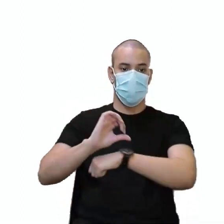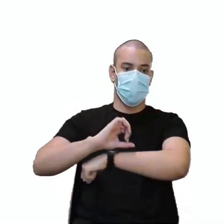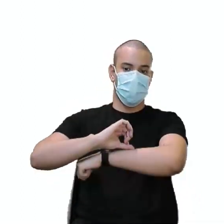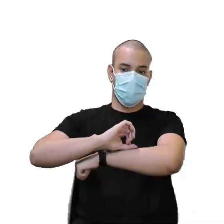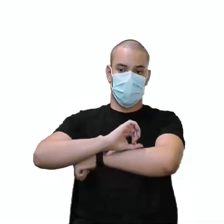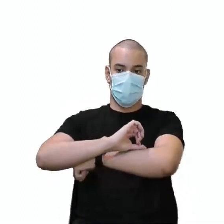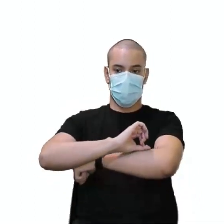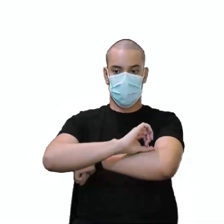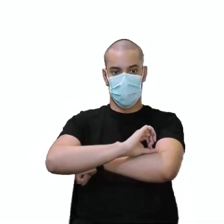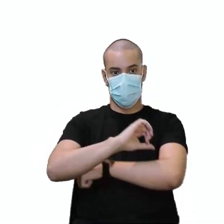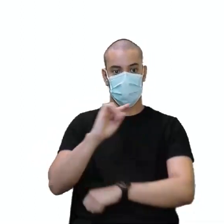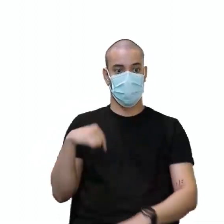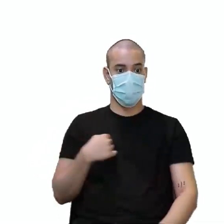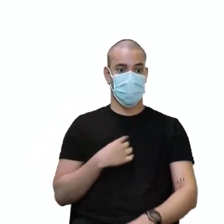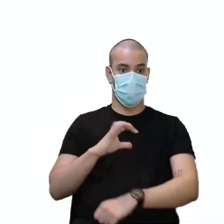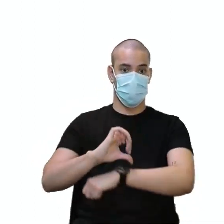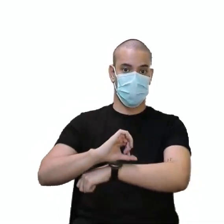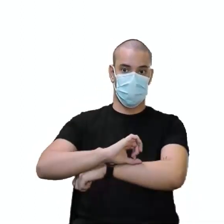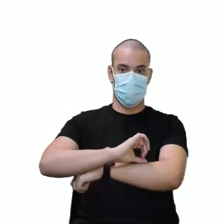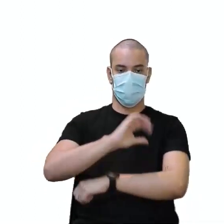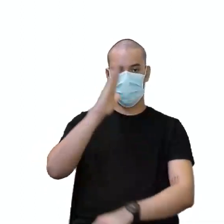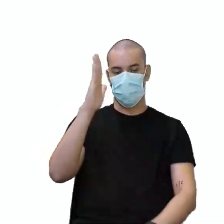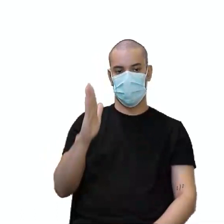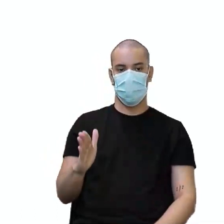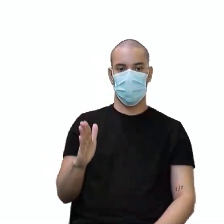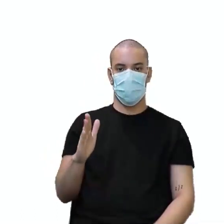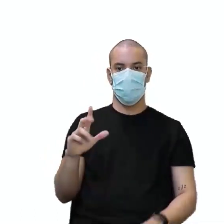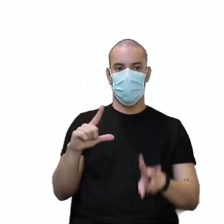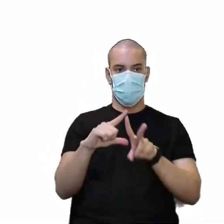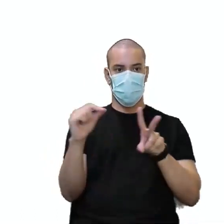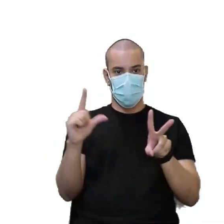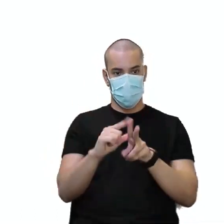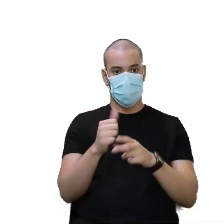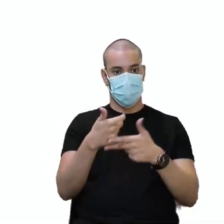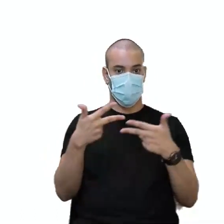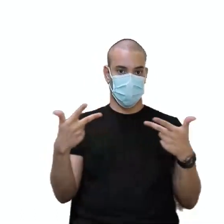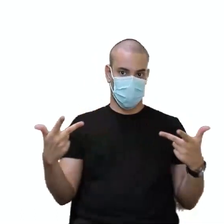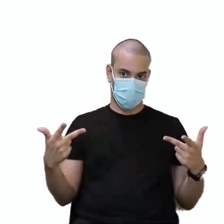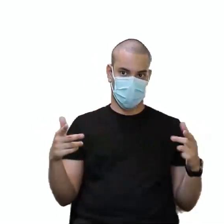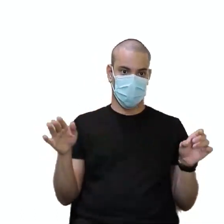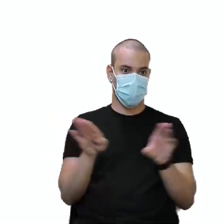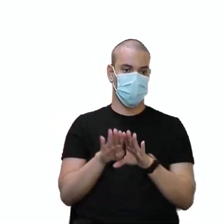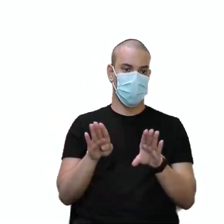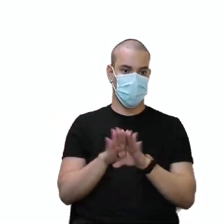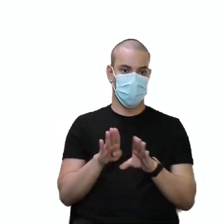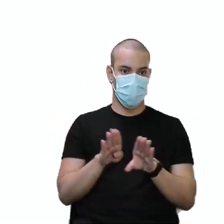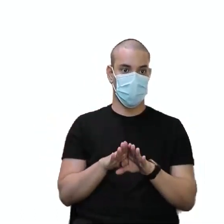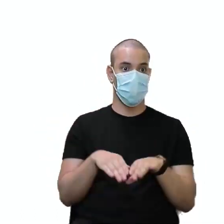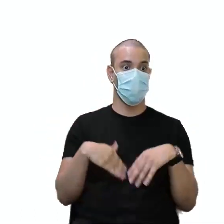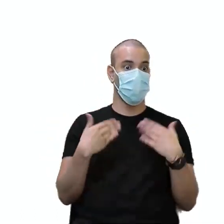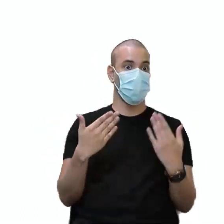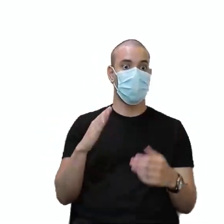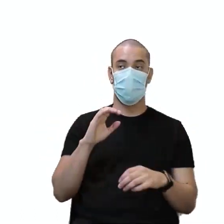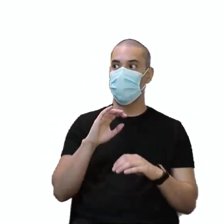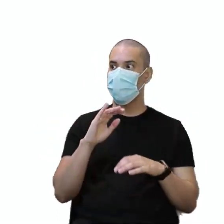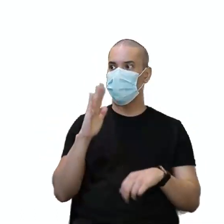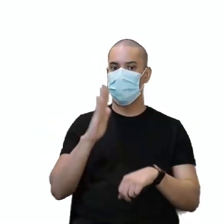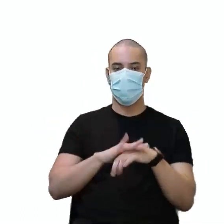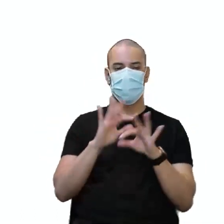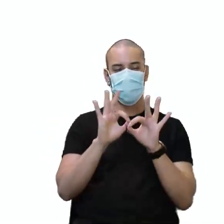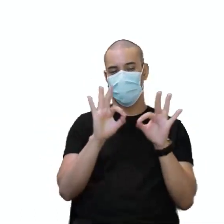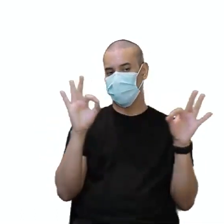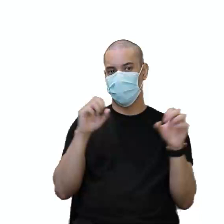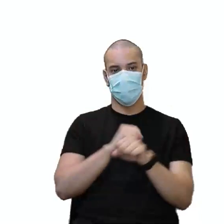vão estar se alimentando diretamente ali dos vegetais, como também os peixes pequenos. Então, o que está mais distante, que